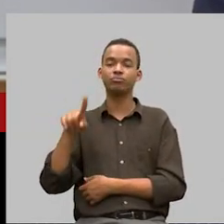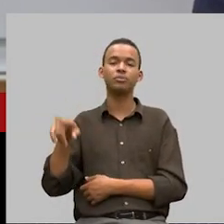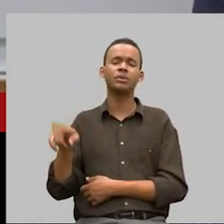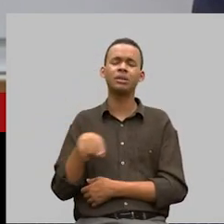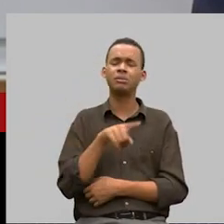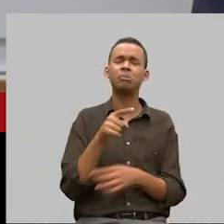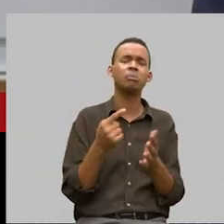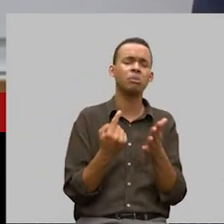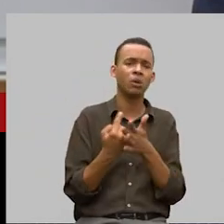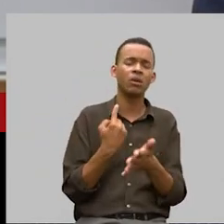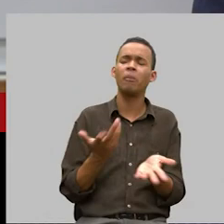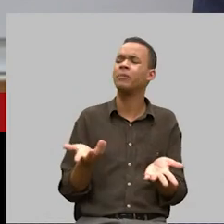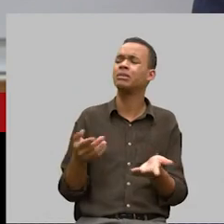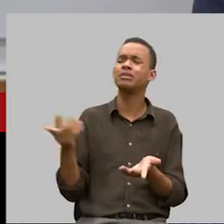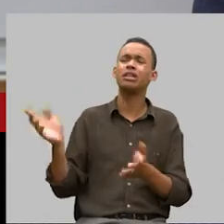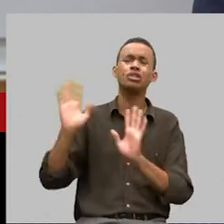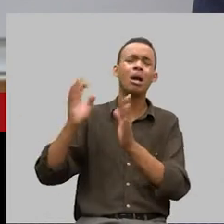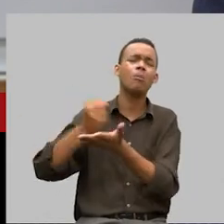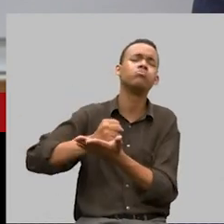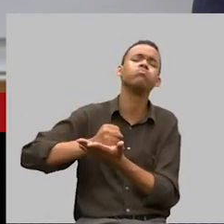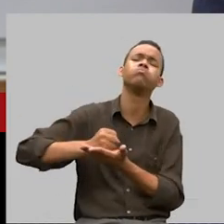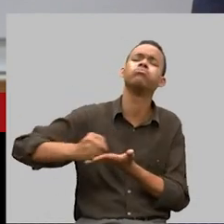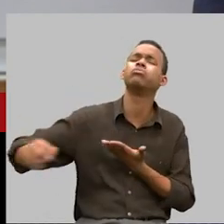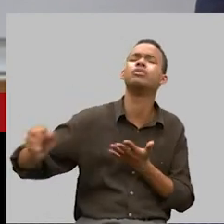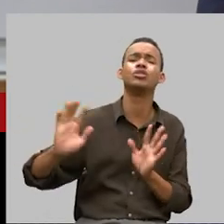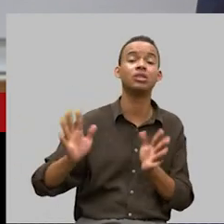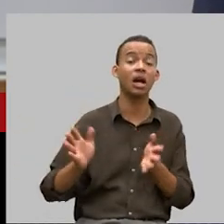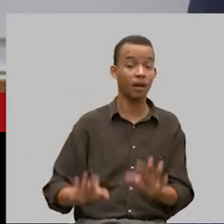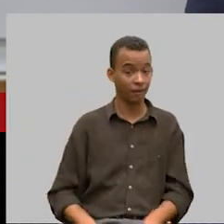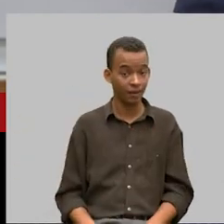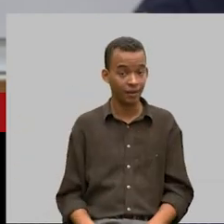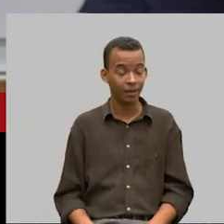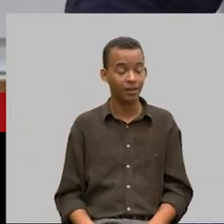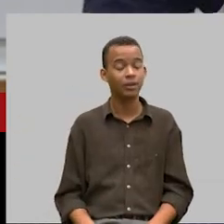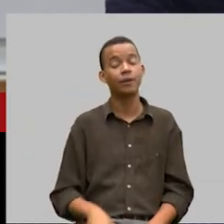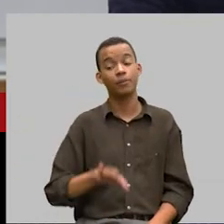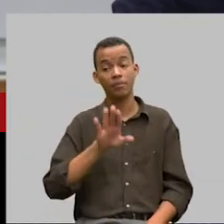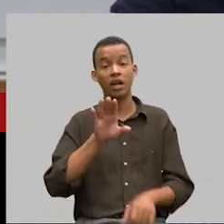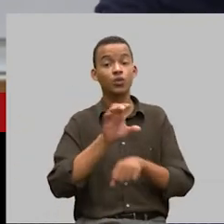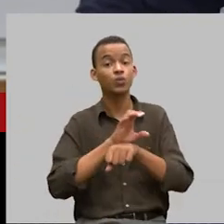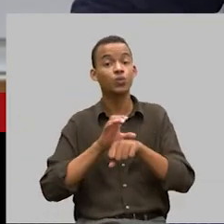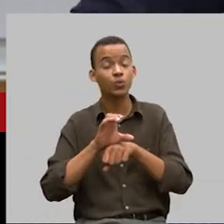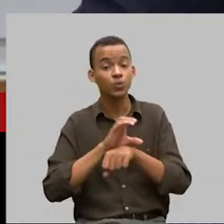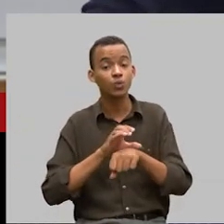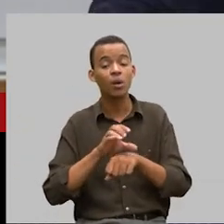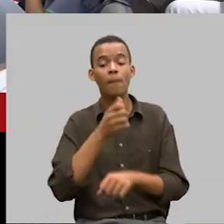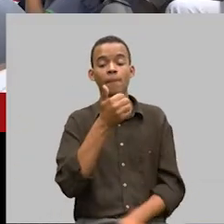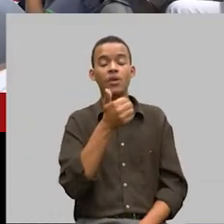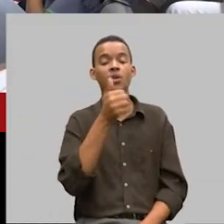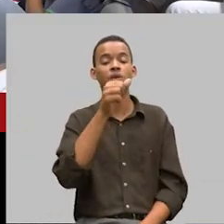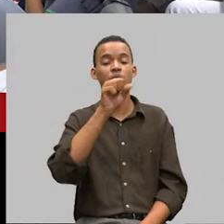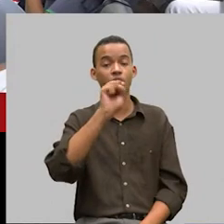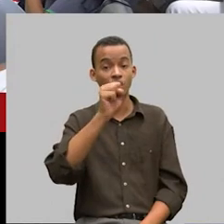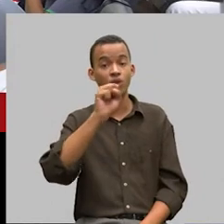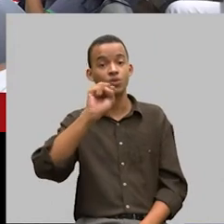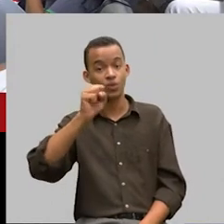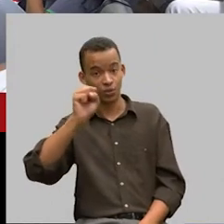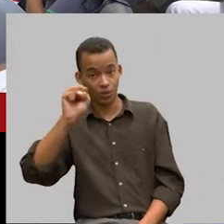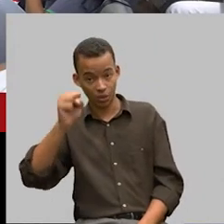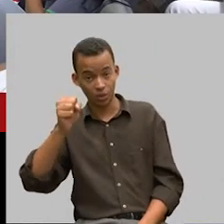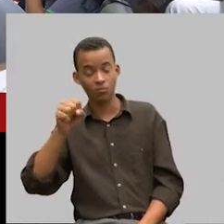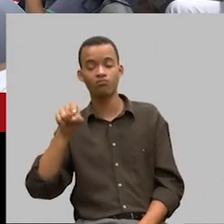mesmo porque tá lá na Constituição Federal desde 1988 que elas têm direito de